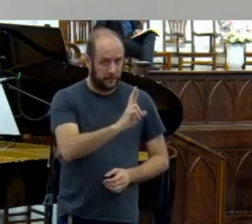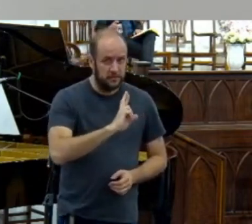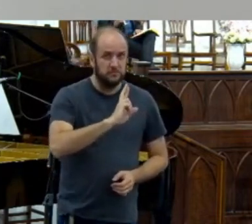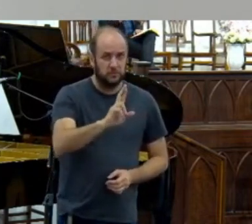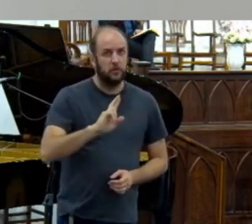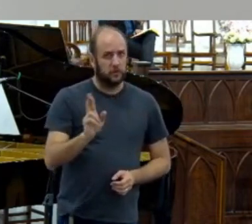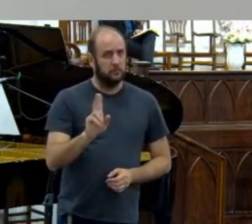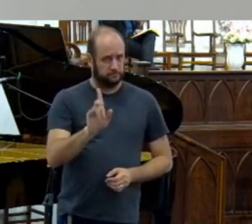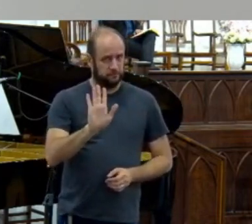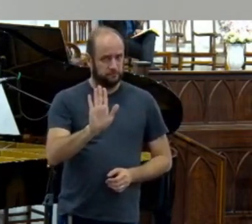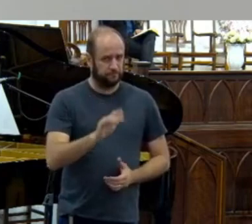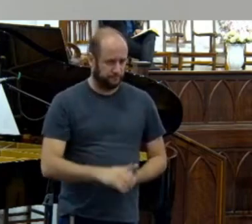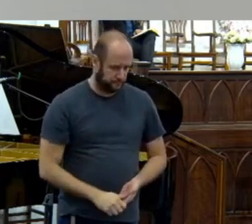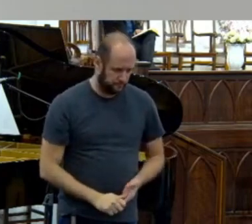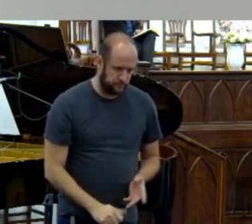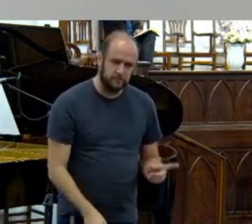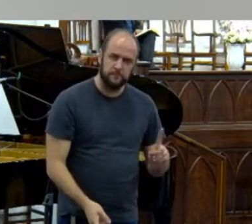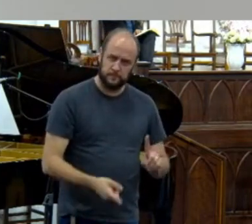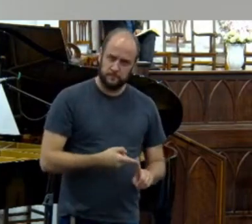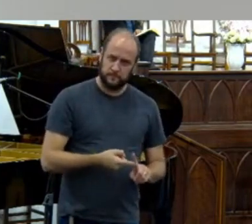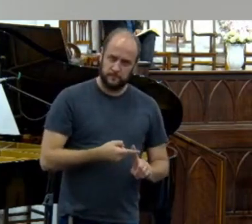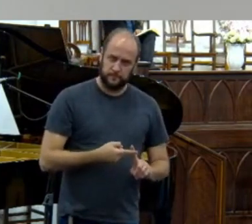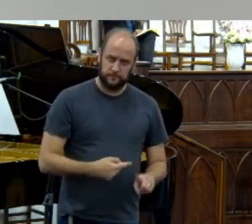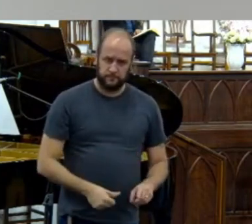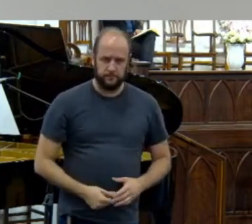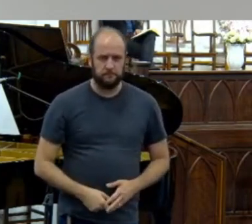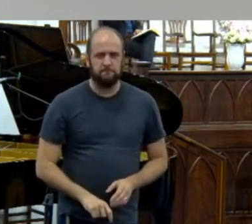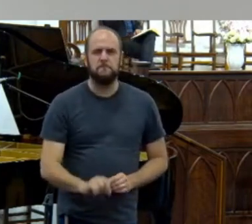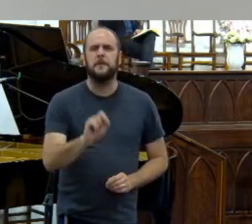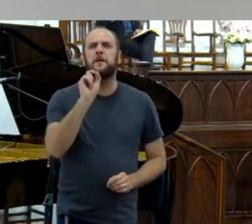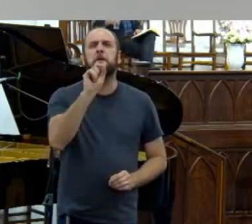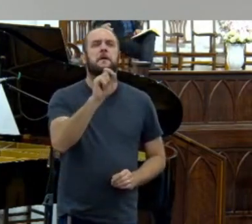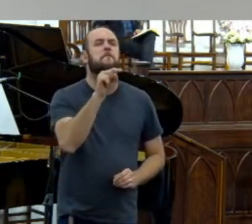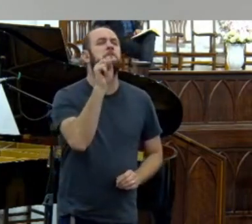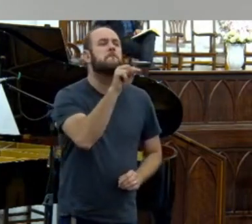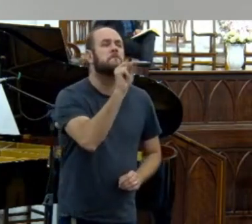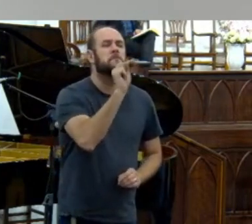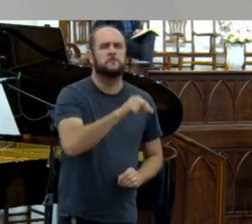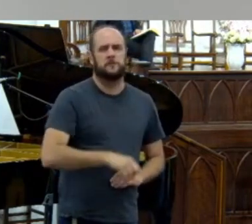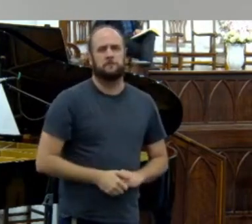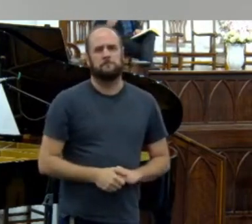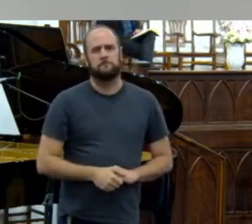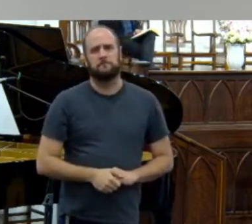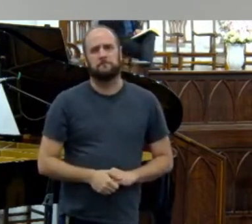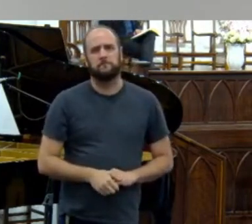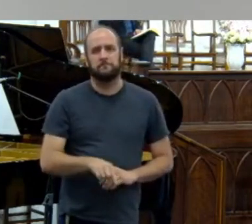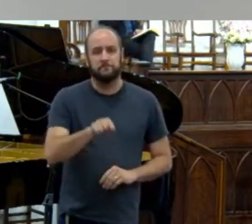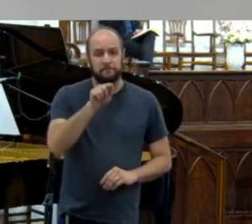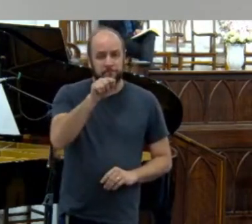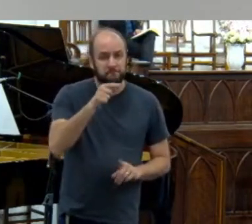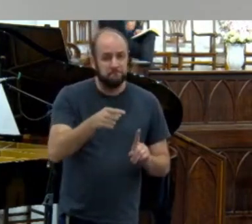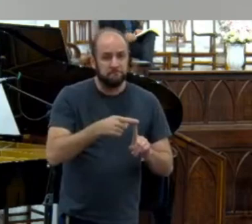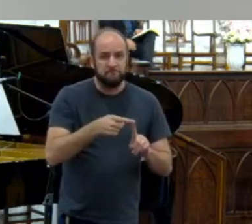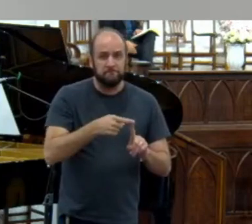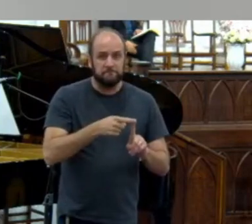maneiras. Primeira: quem és tu, homem? Tu és